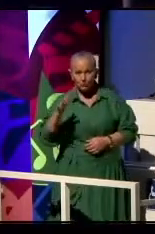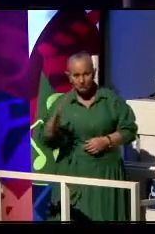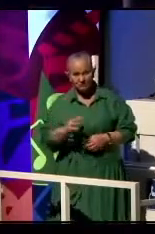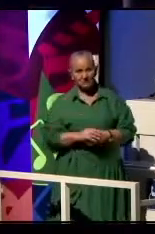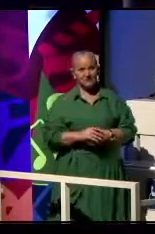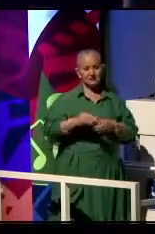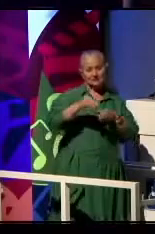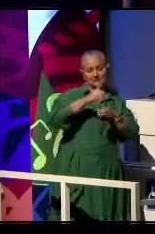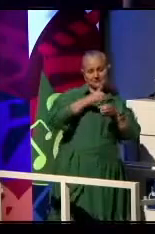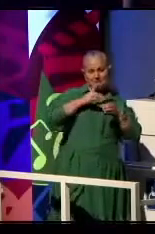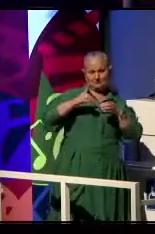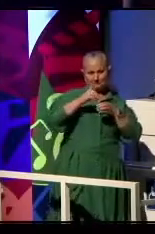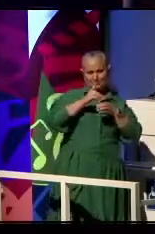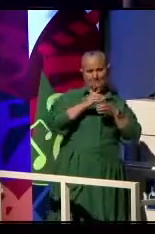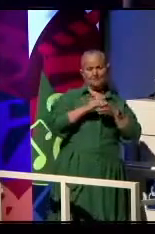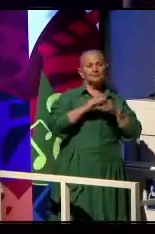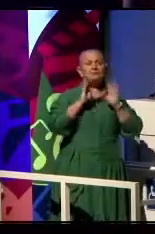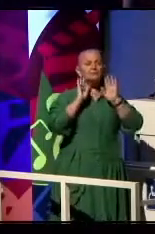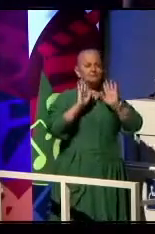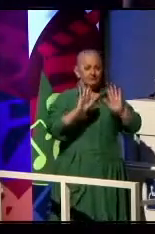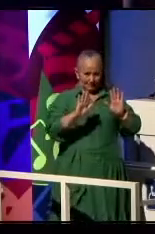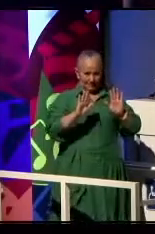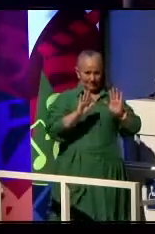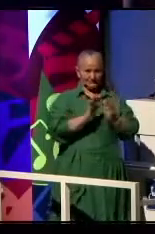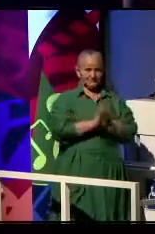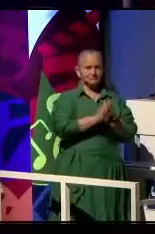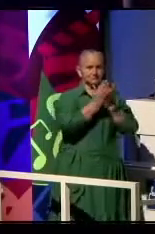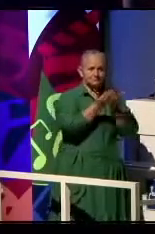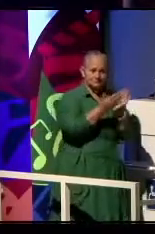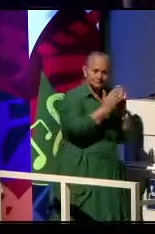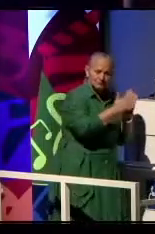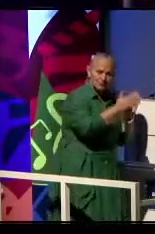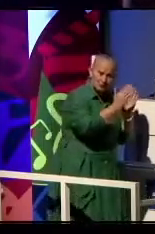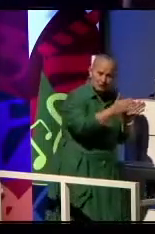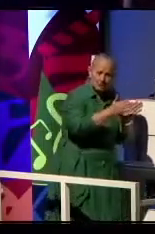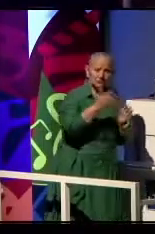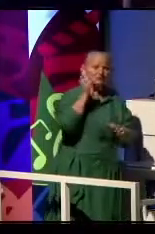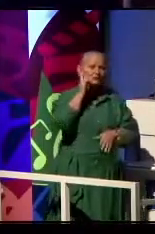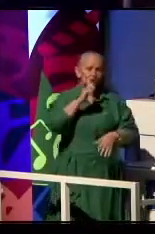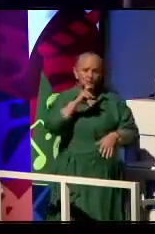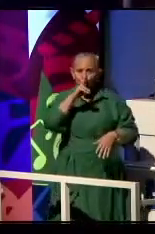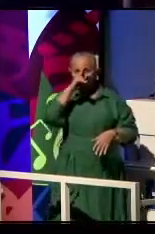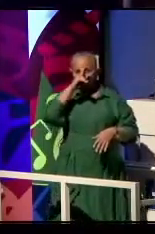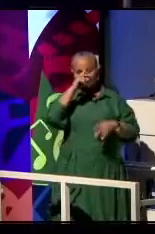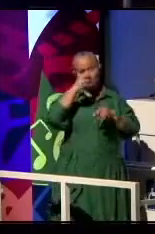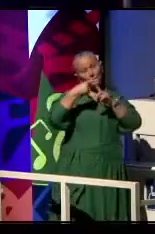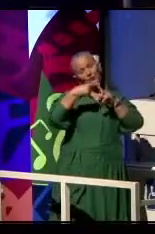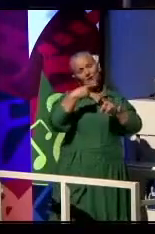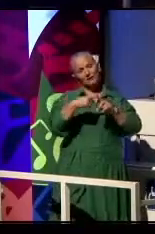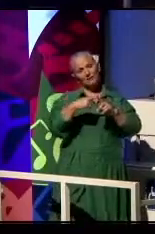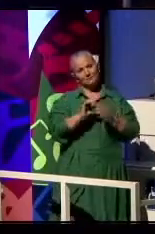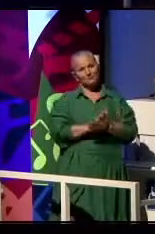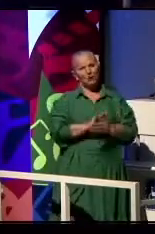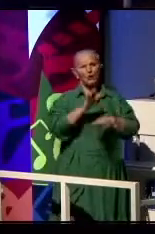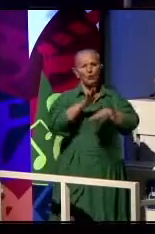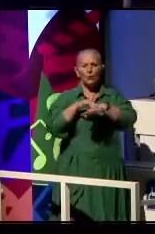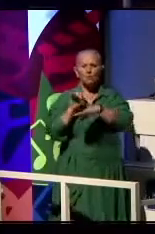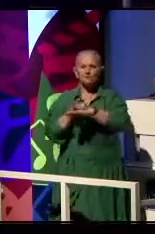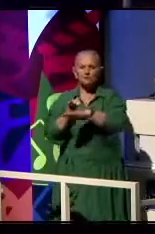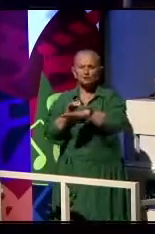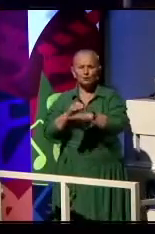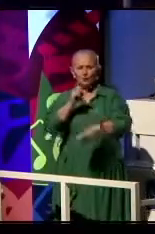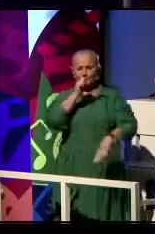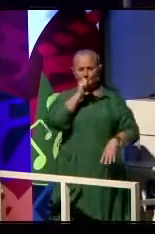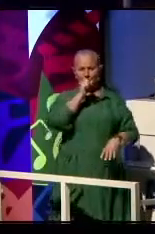Mas a proporção do Clube da Esquina ganhou força porque a imprensa começou a chamar os artistas que participaram